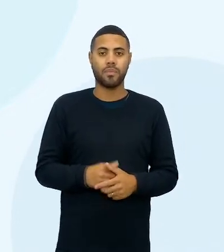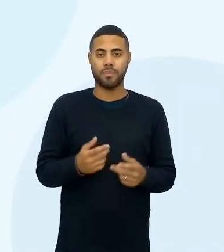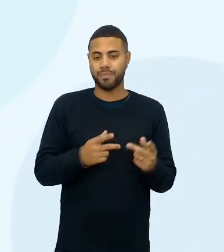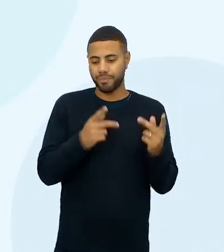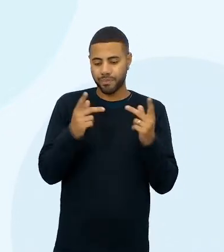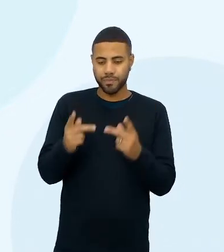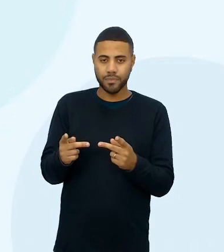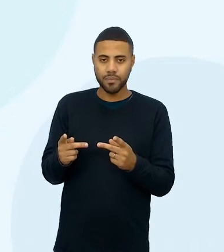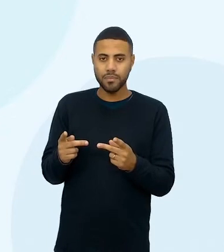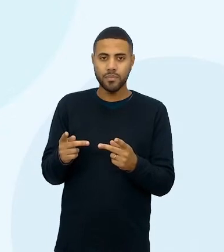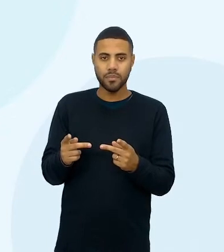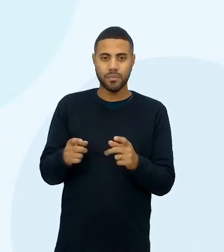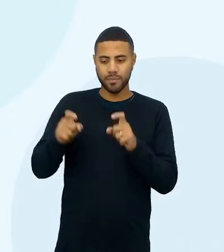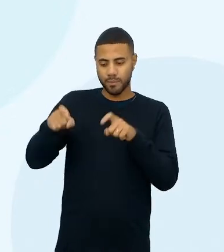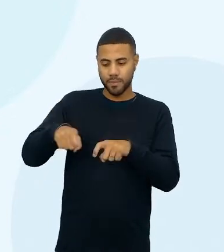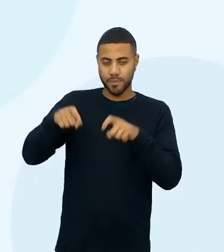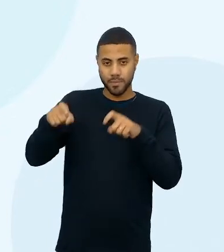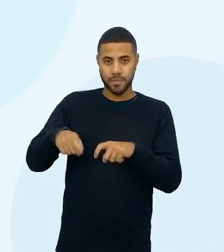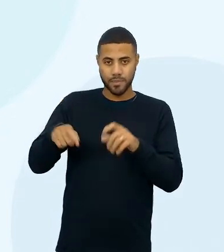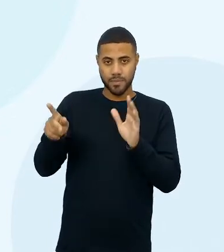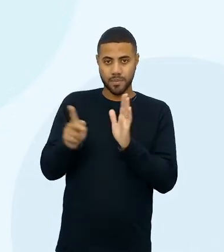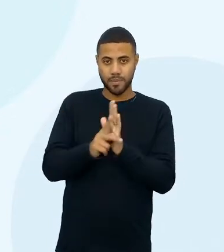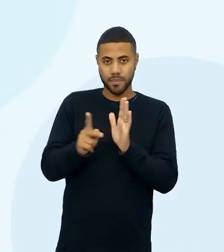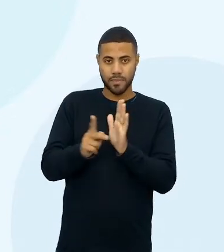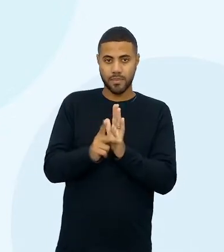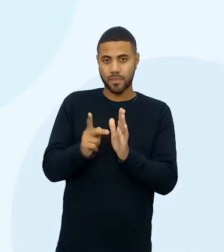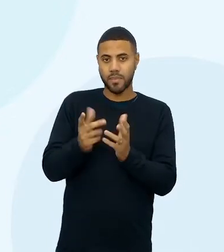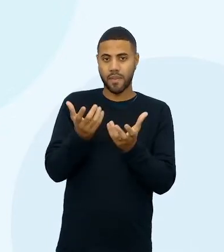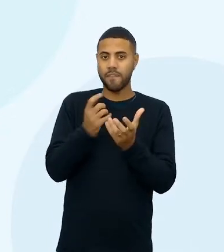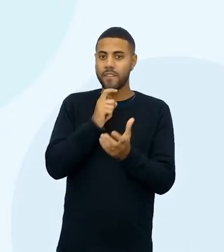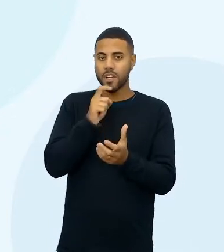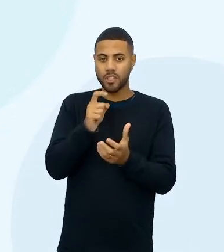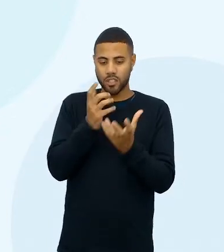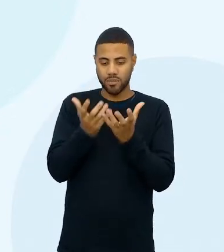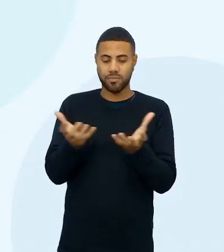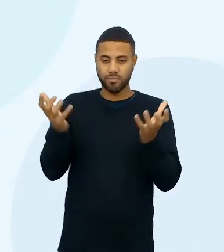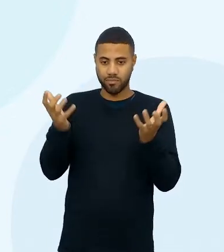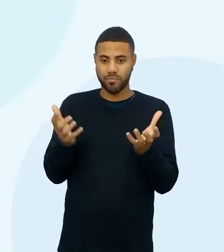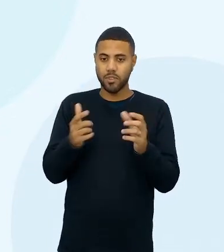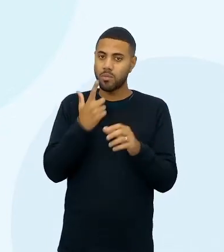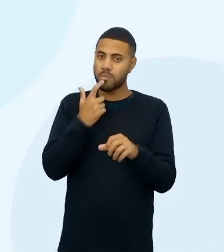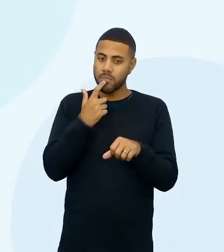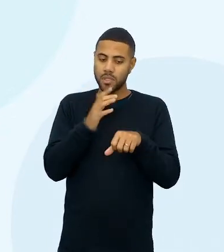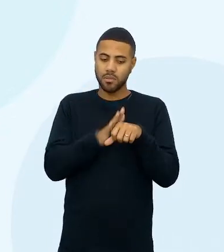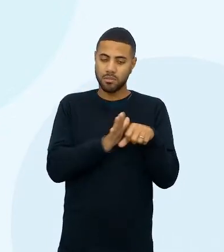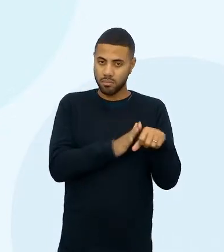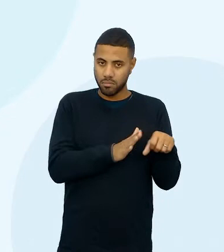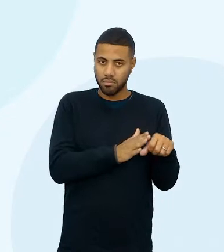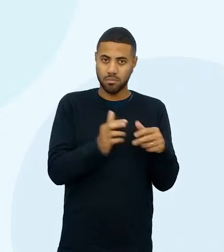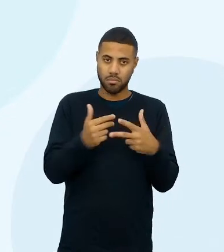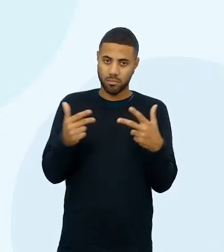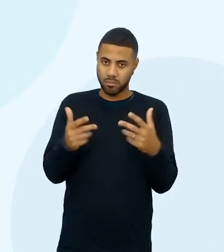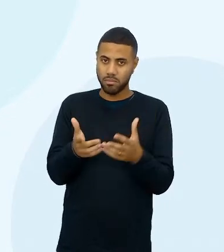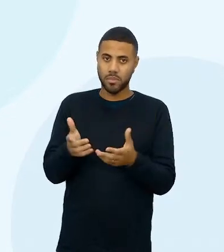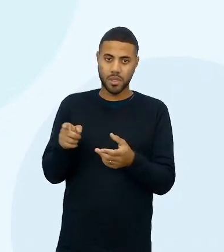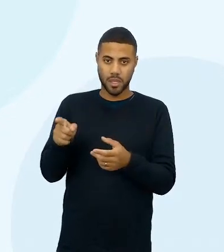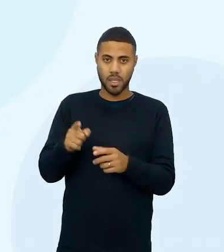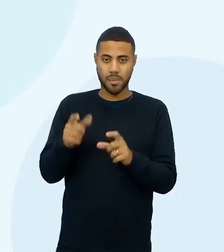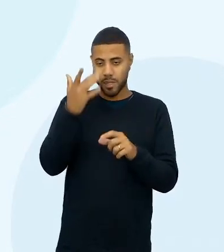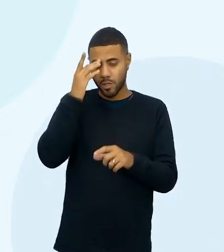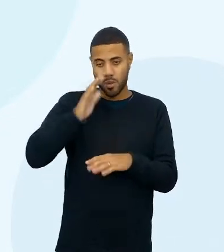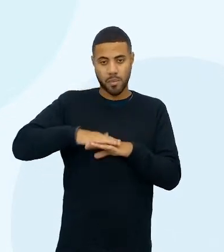uma plantação ali de hortaliças. Então, lá no campo, né, o produtor vai cultivar